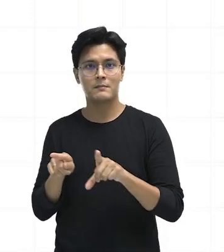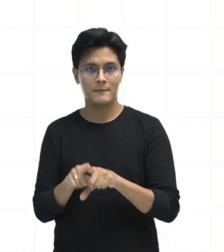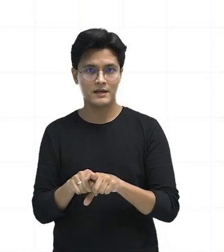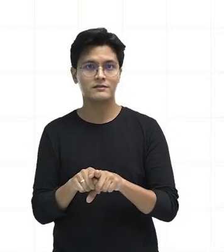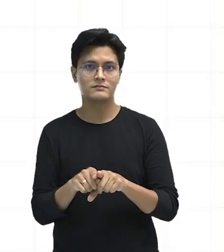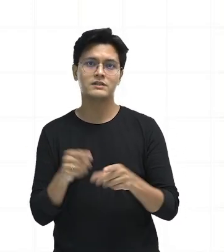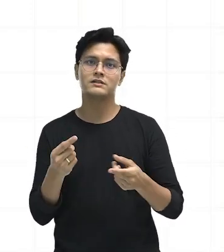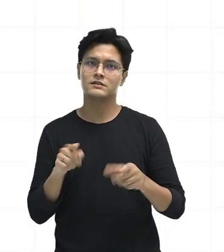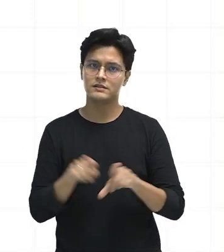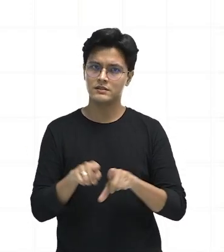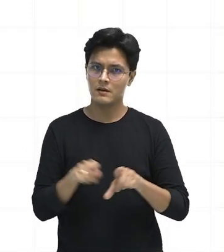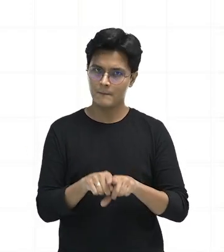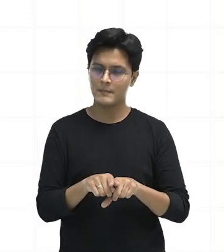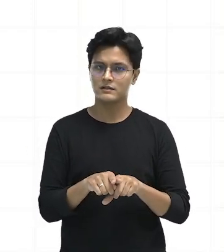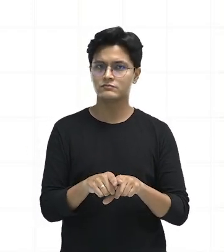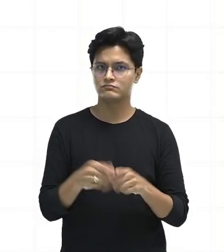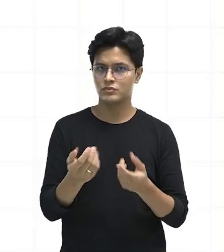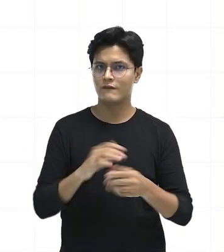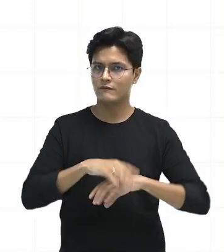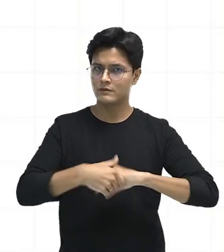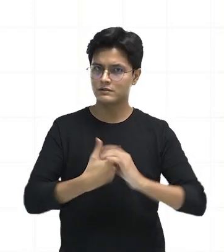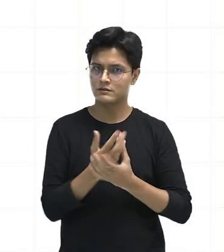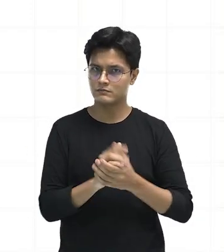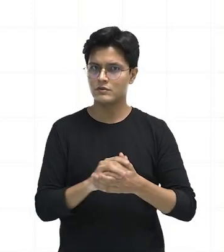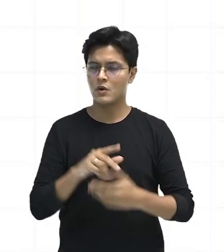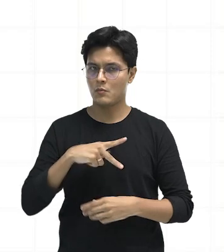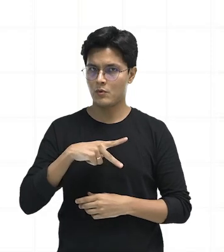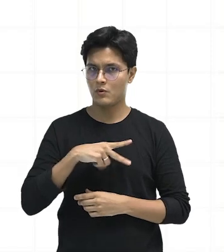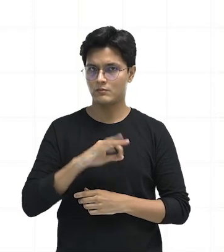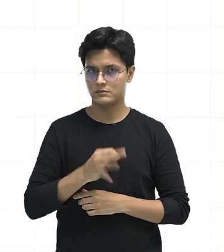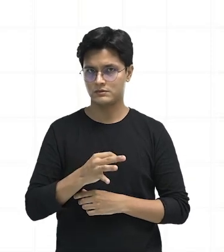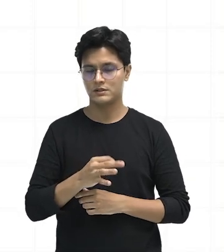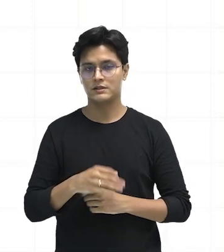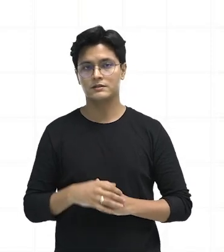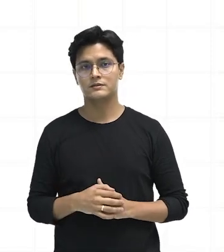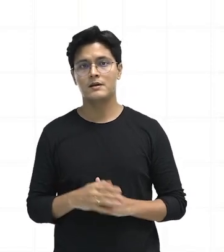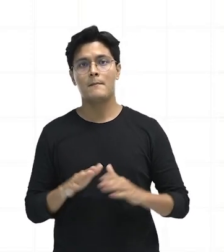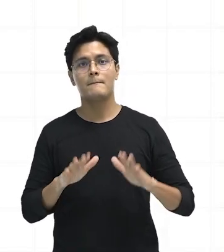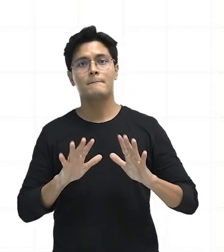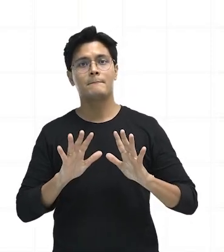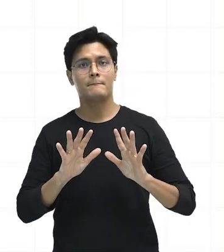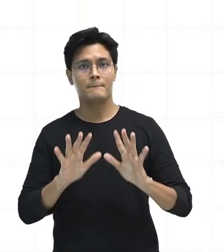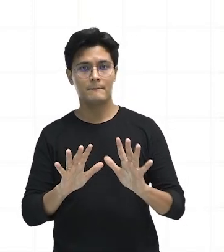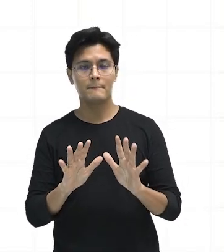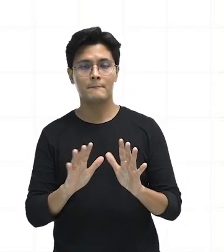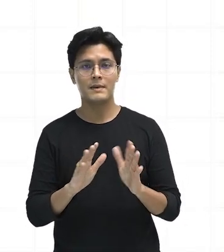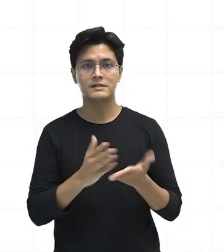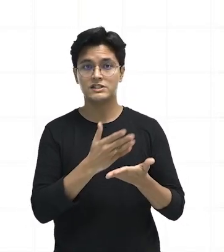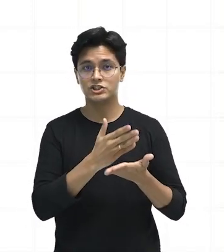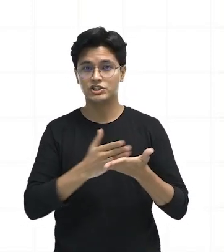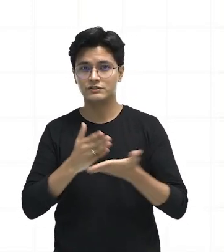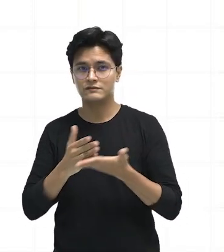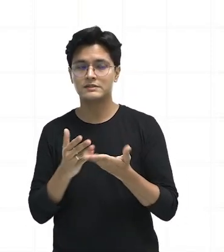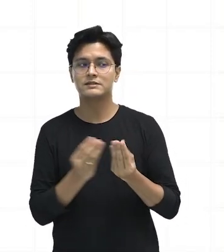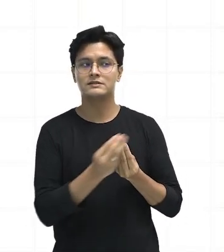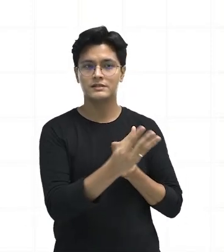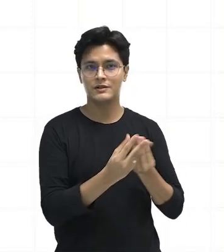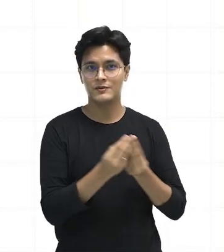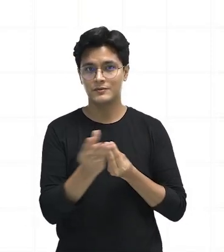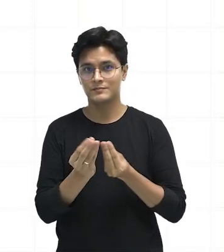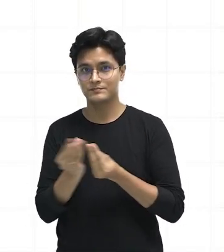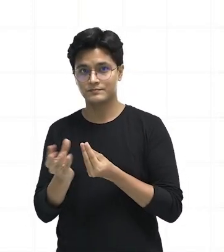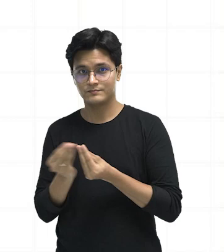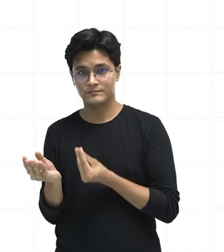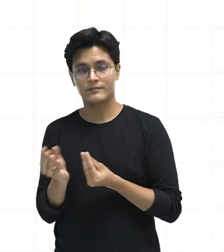vizinhas. Mas essa divisão, ela está afirmando, cadê aqui? Ela está afirmando